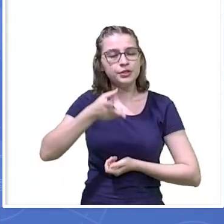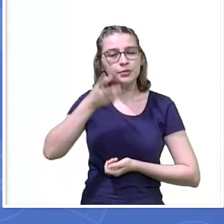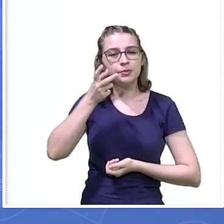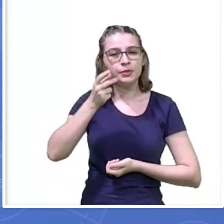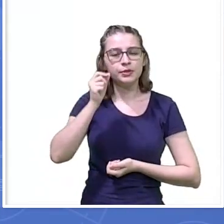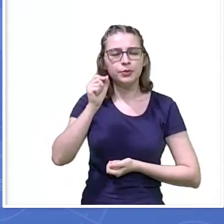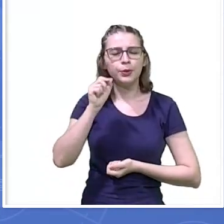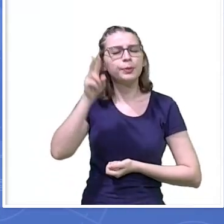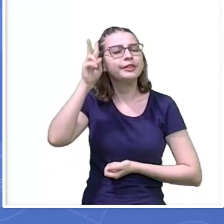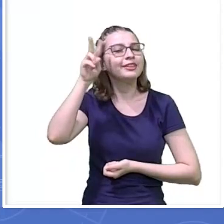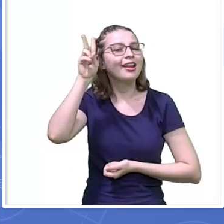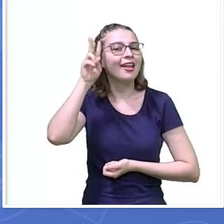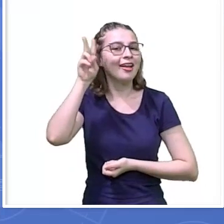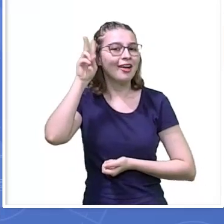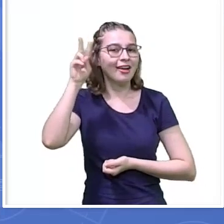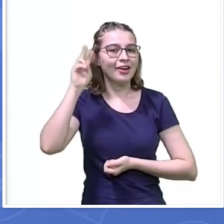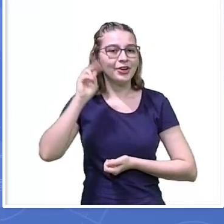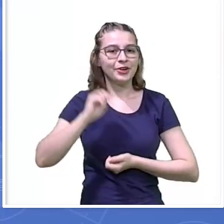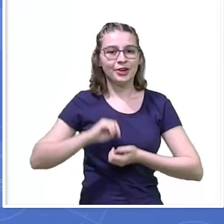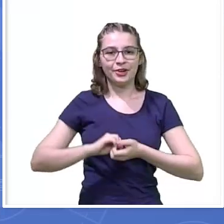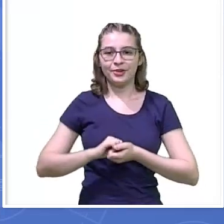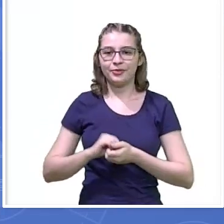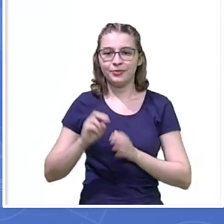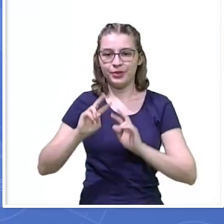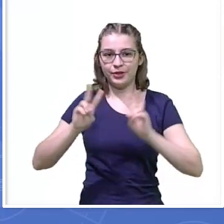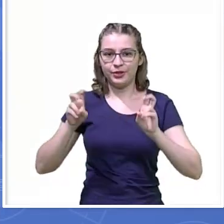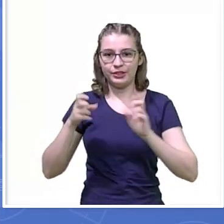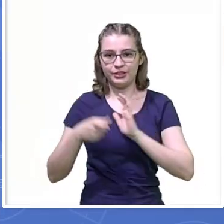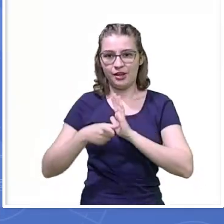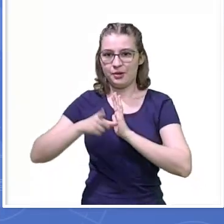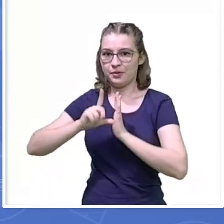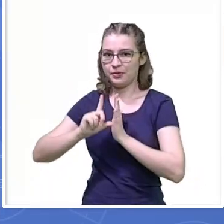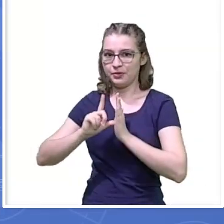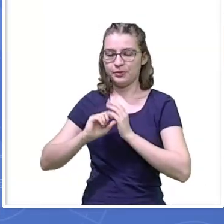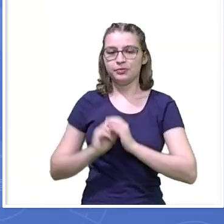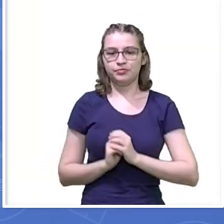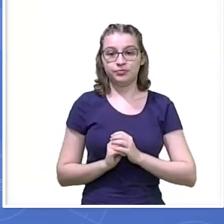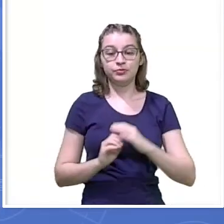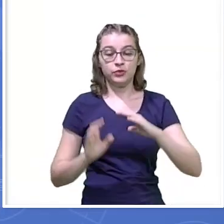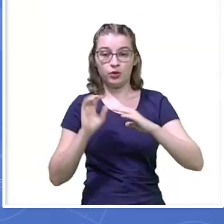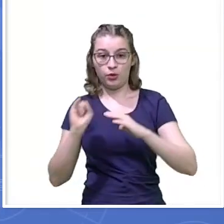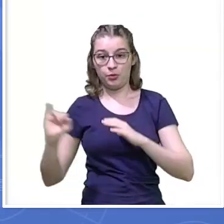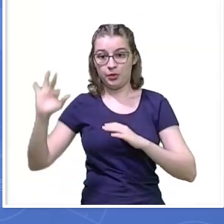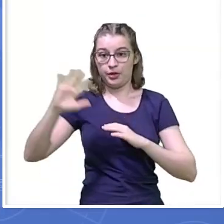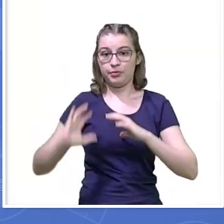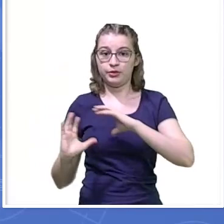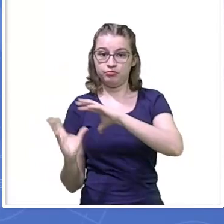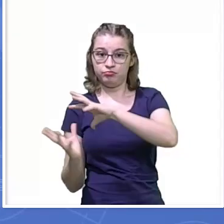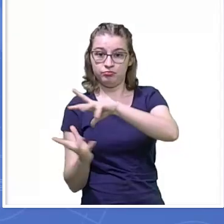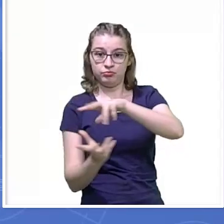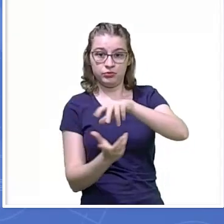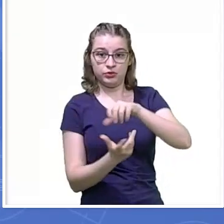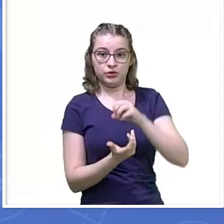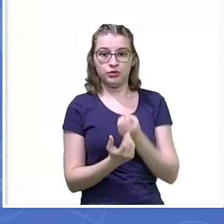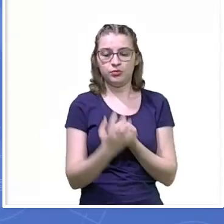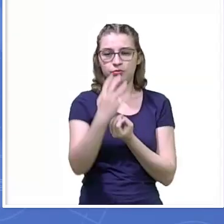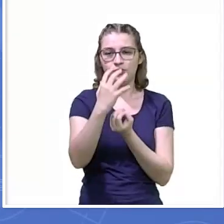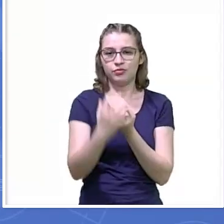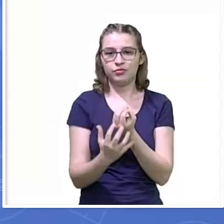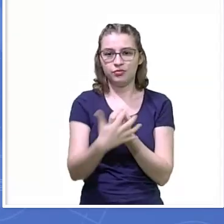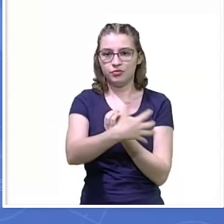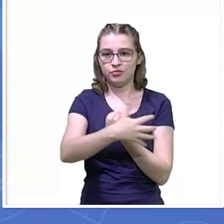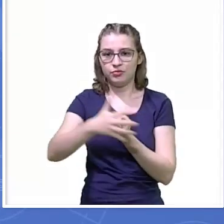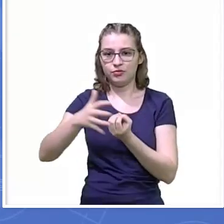relembrar rapidinho, algumas coisas que nós vimos na aula. Esse aí é o planeta Terra, todo marcado pelas linhas